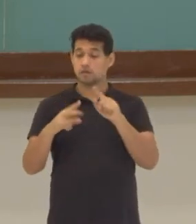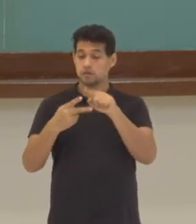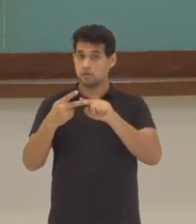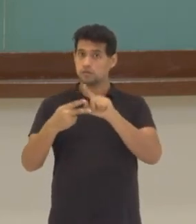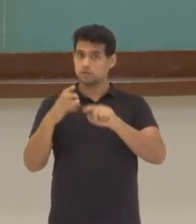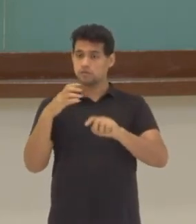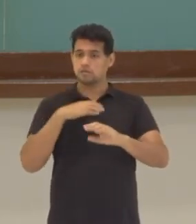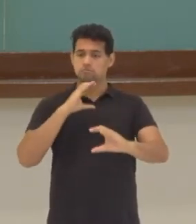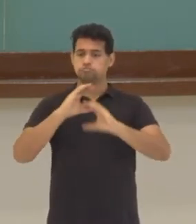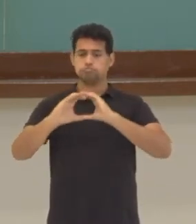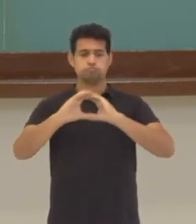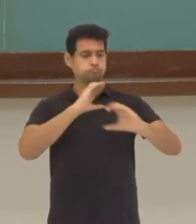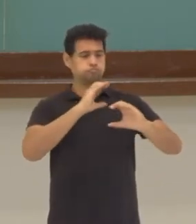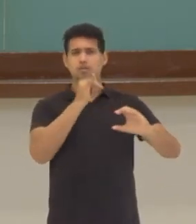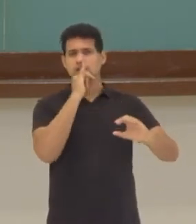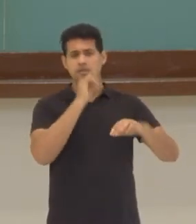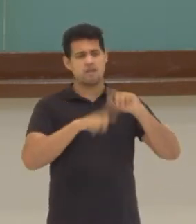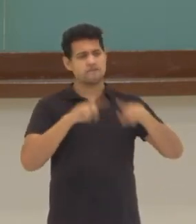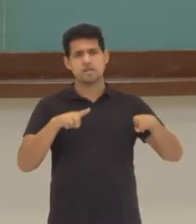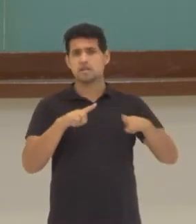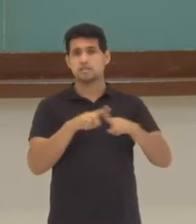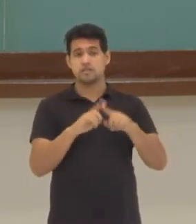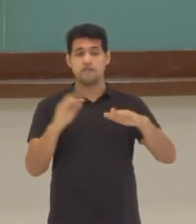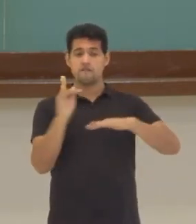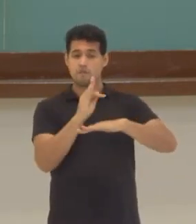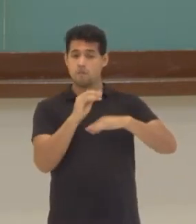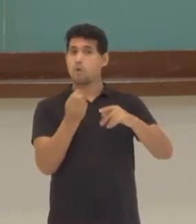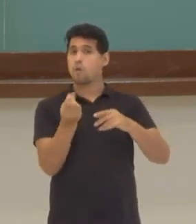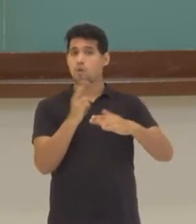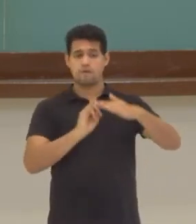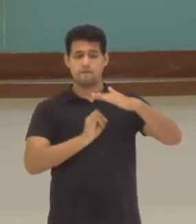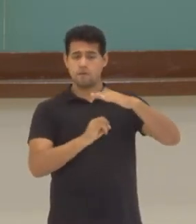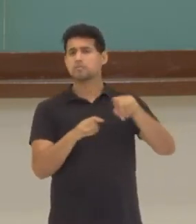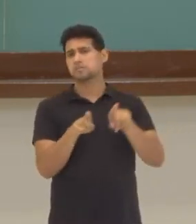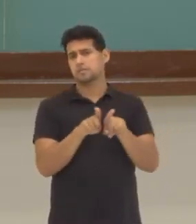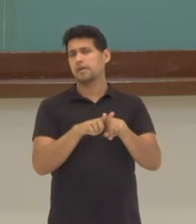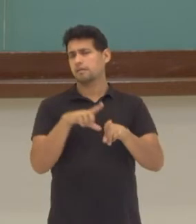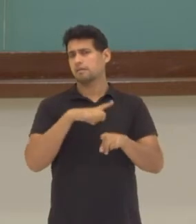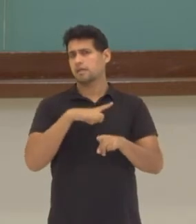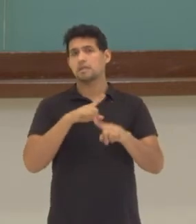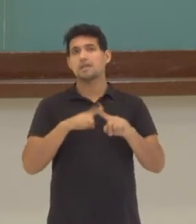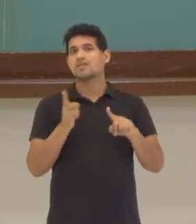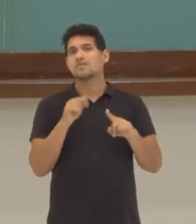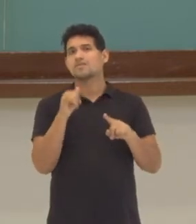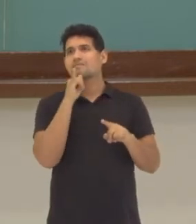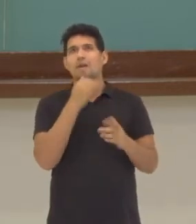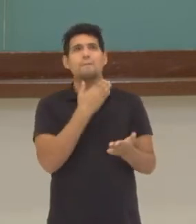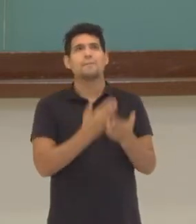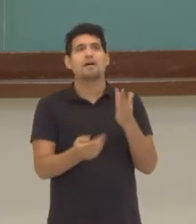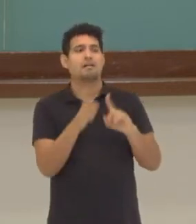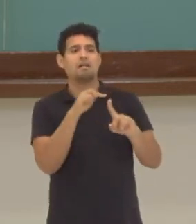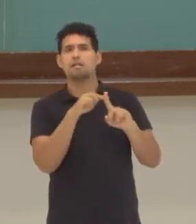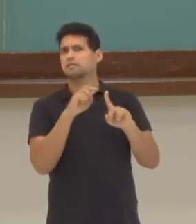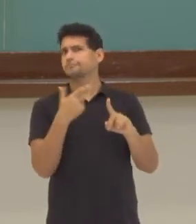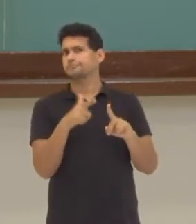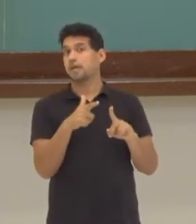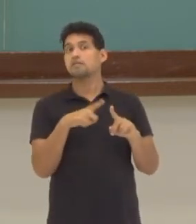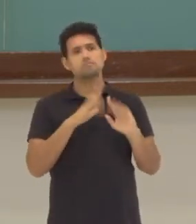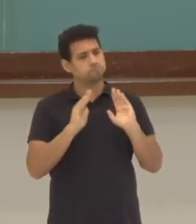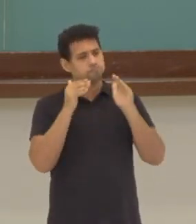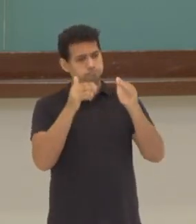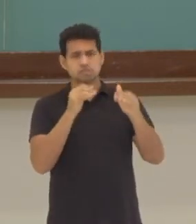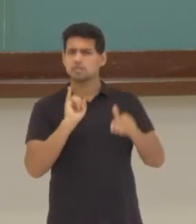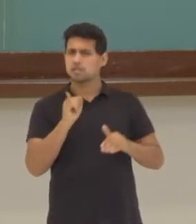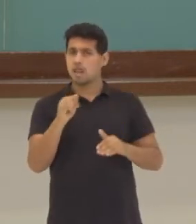objetivo de comunicar, tanto a variante formal quanto a variante informal. Então, não se perde o objetivo principal, né, da